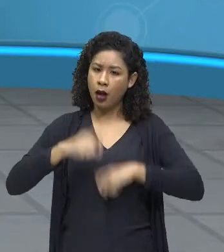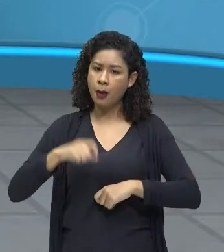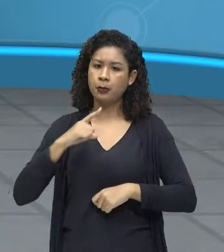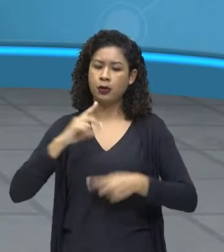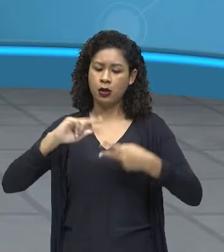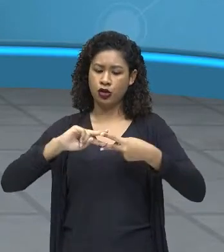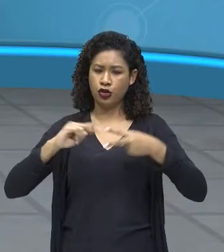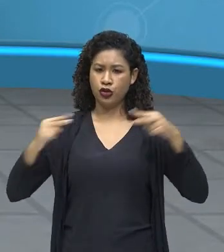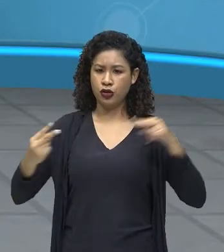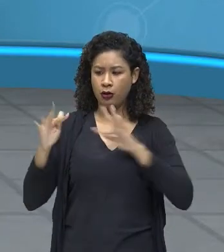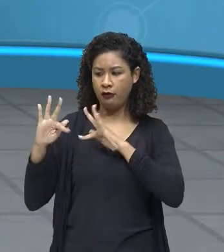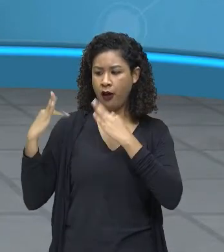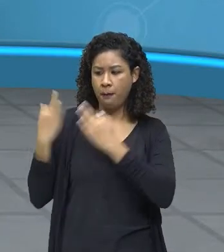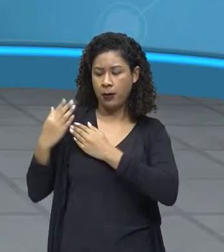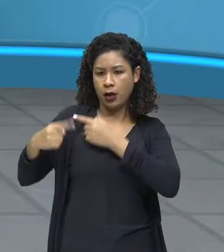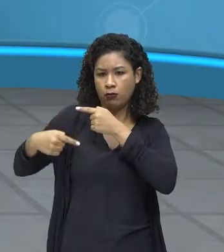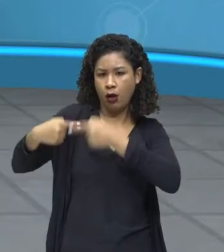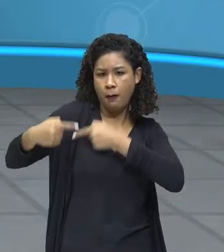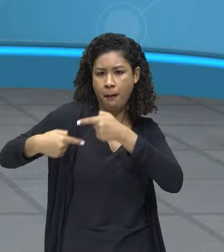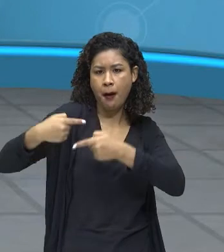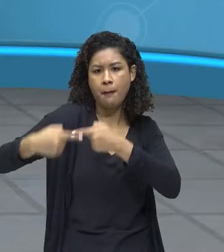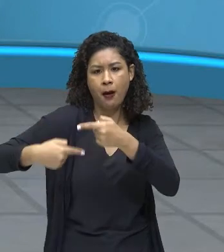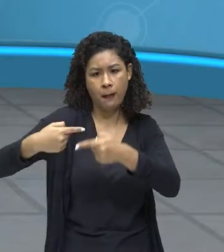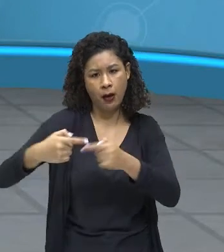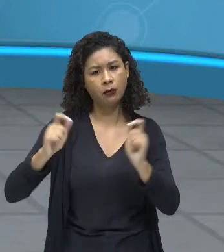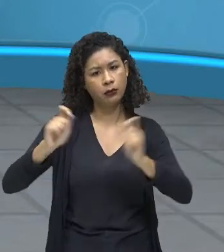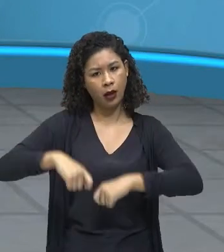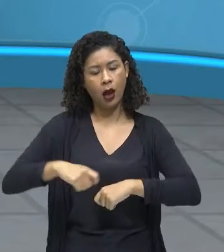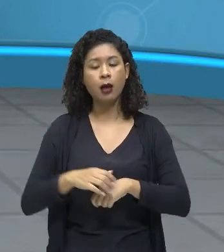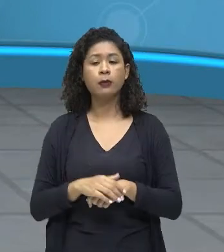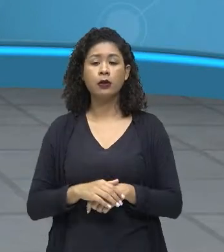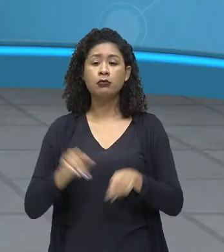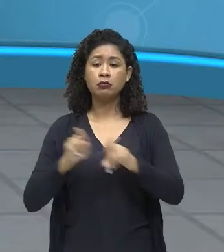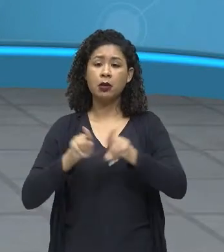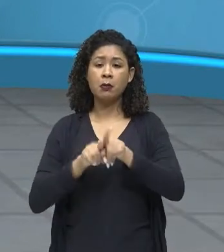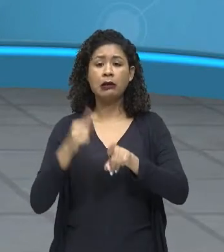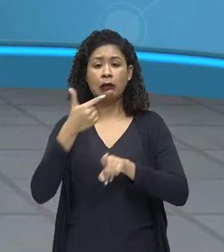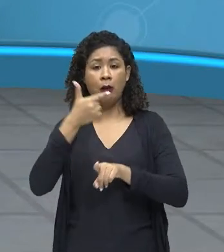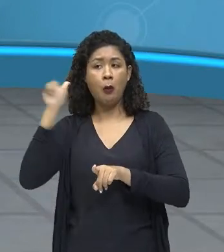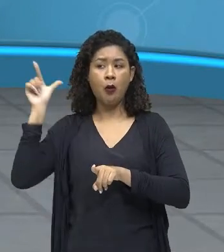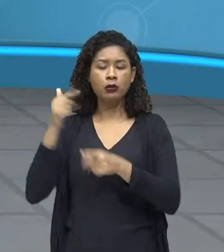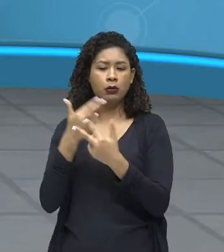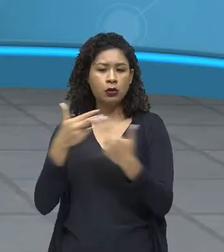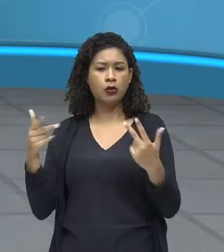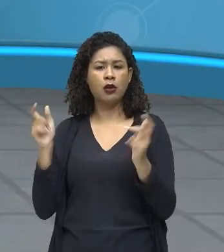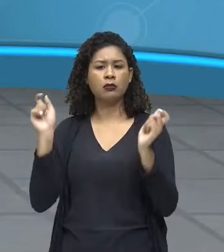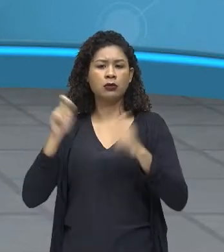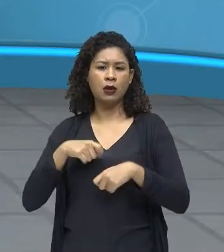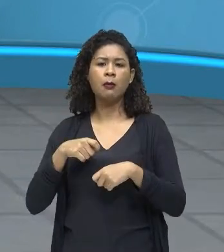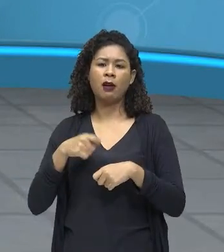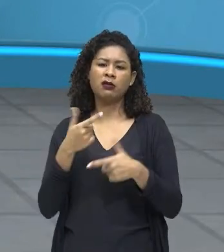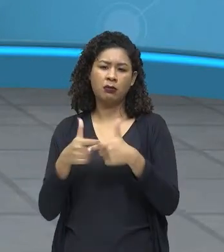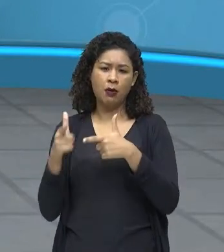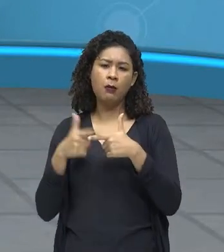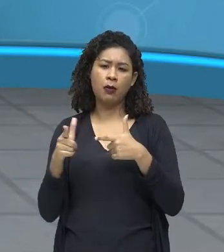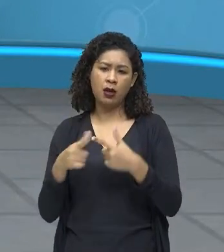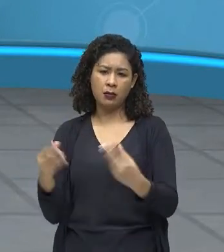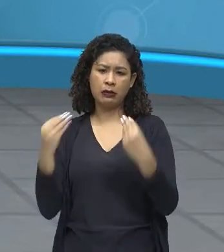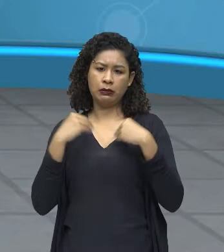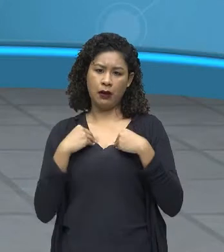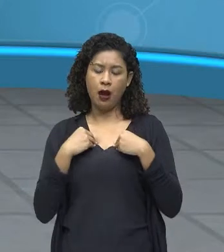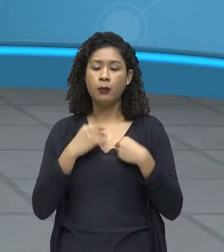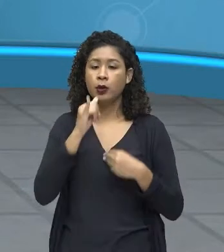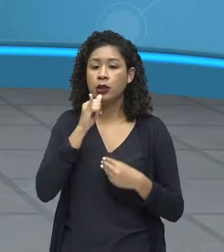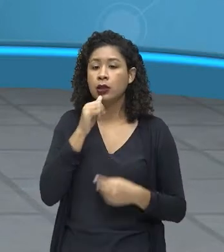né? Pode estar ali relacionada de pai para filho, mas também tem outros fatores que podem contribuir, como o cigarro, né,